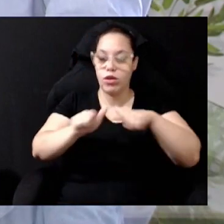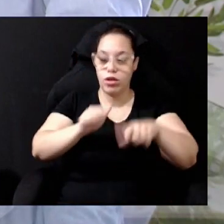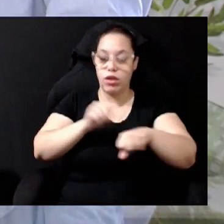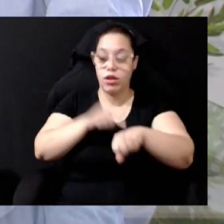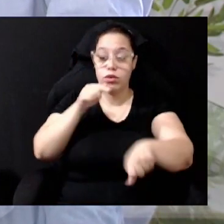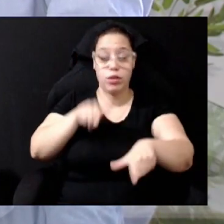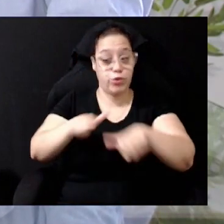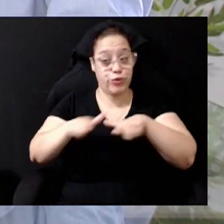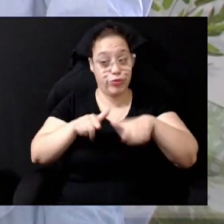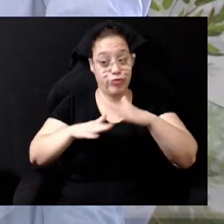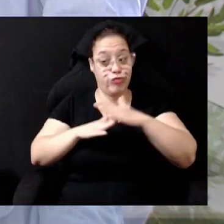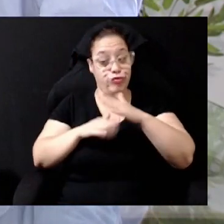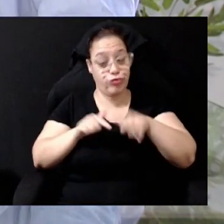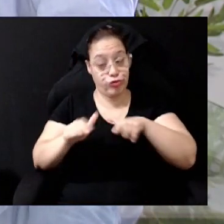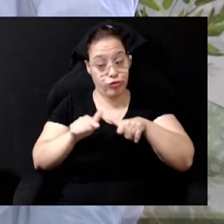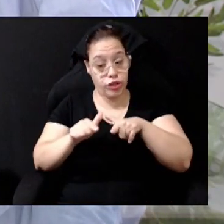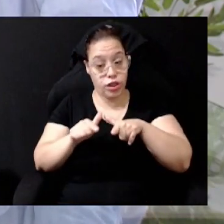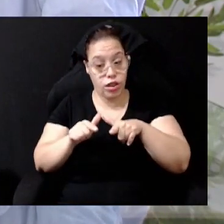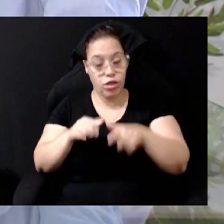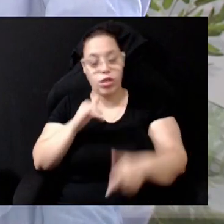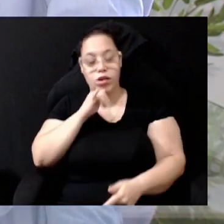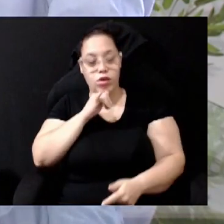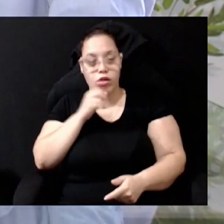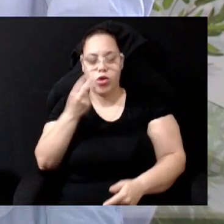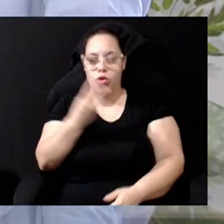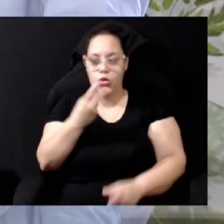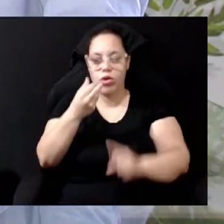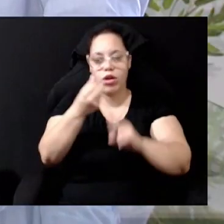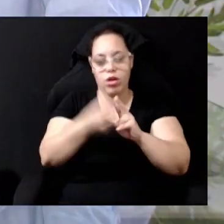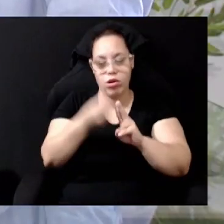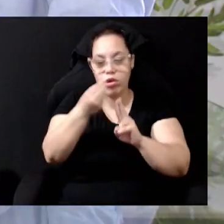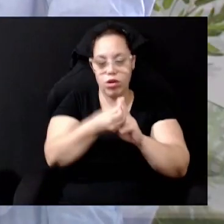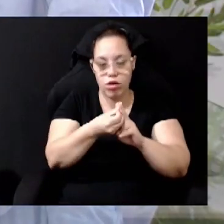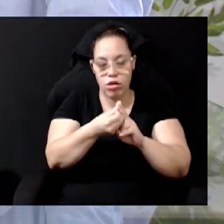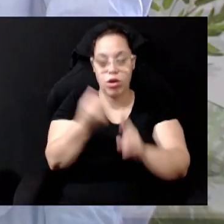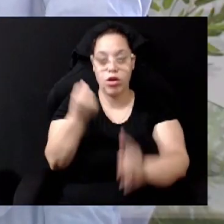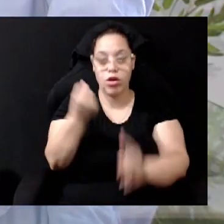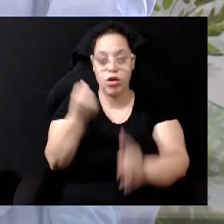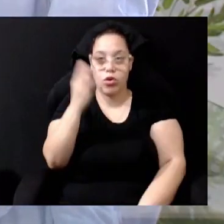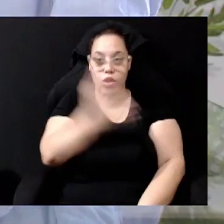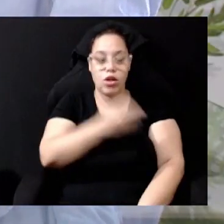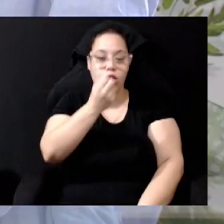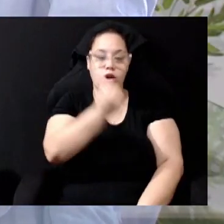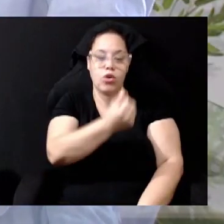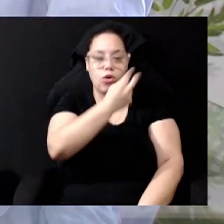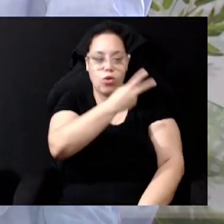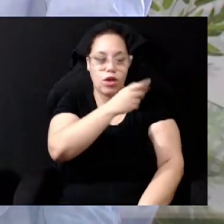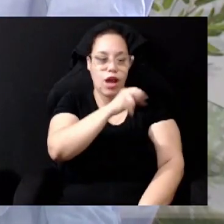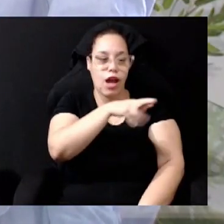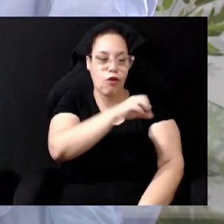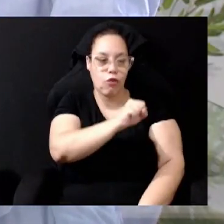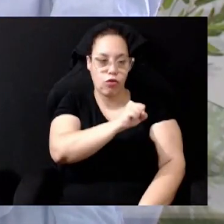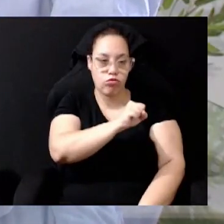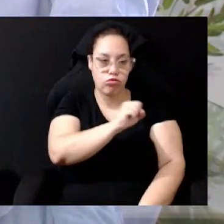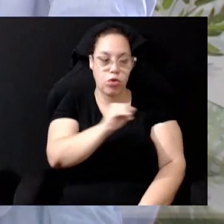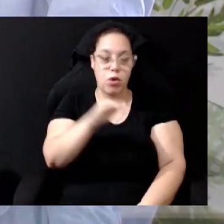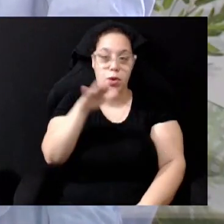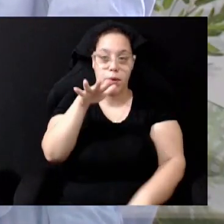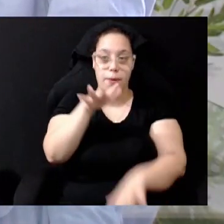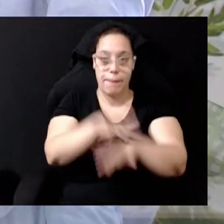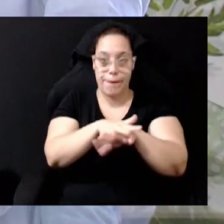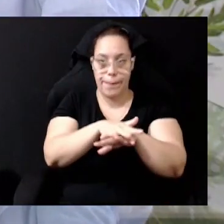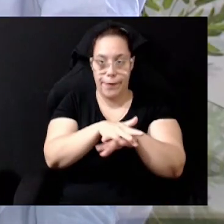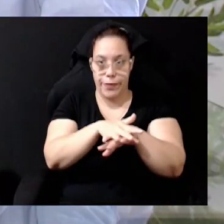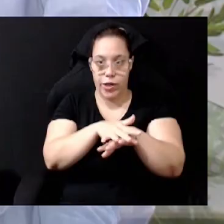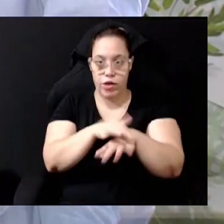se você trabalhou, por exemplo, durante 2 meses, você vai receber 2/12 daquele valor, mais os acréscimos, né? Porque aí o